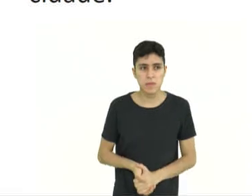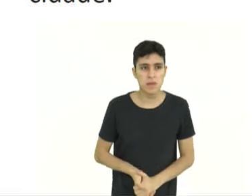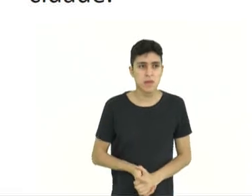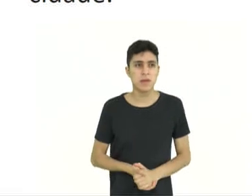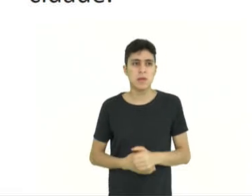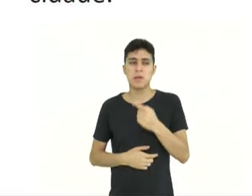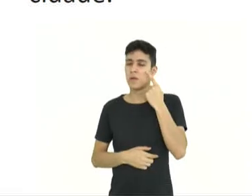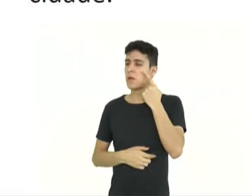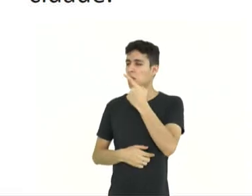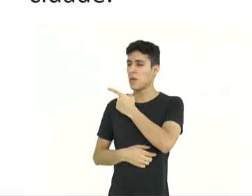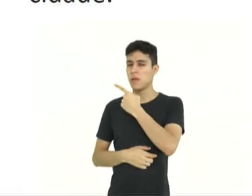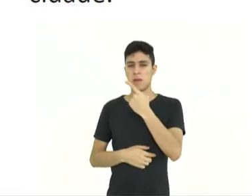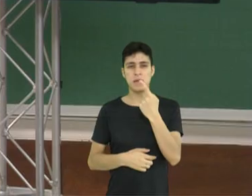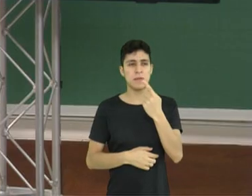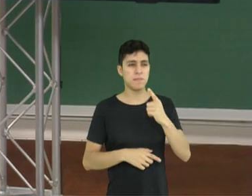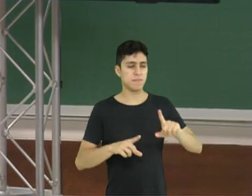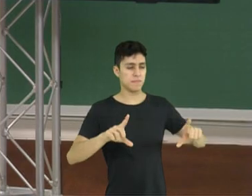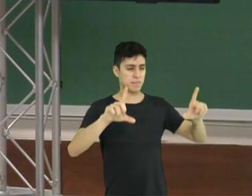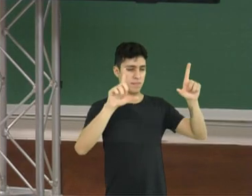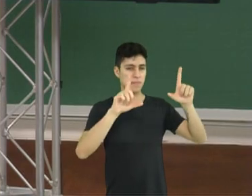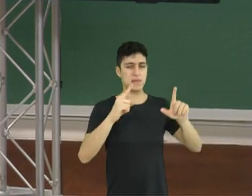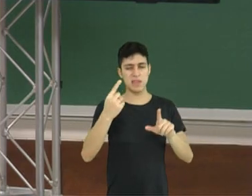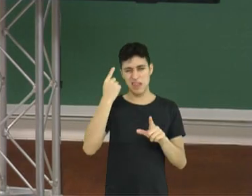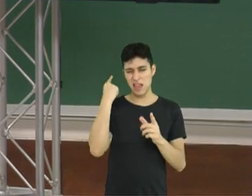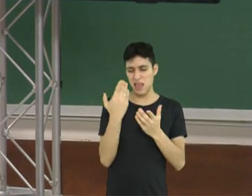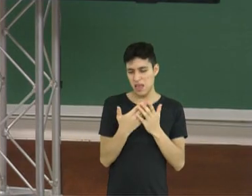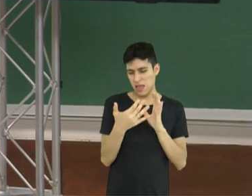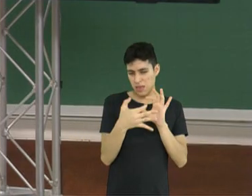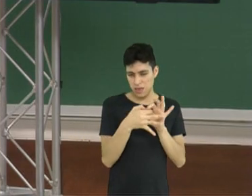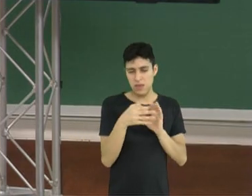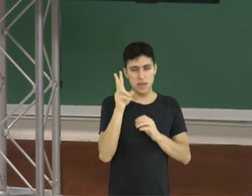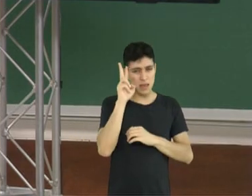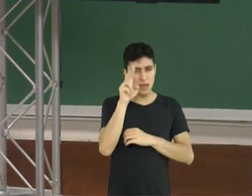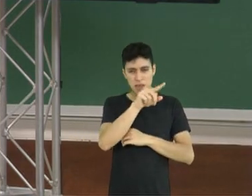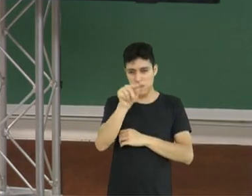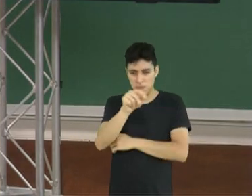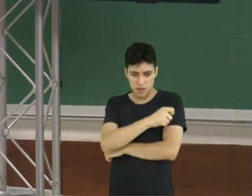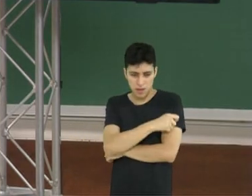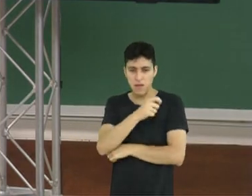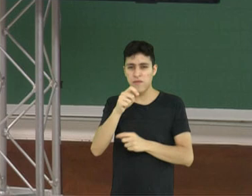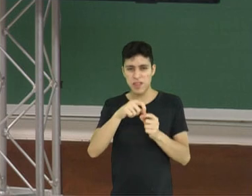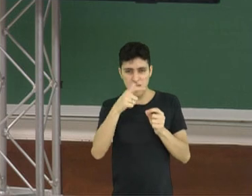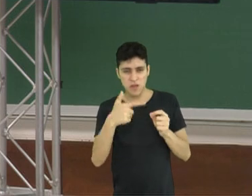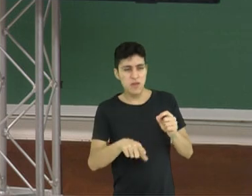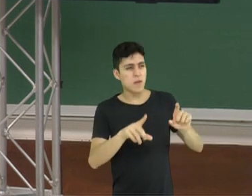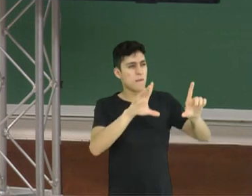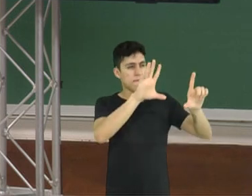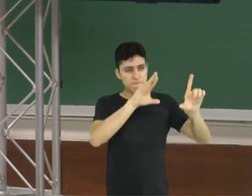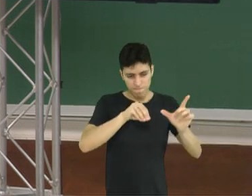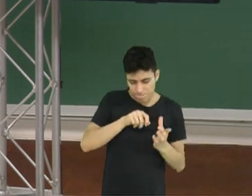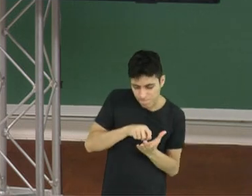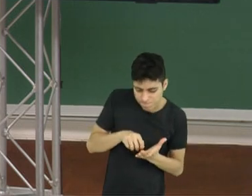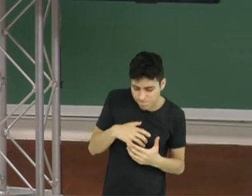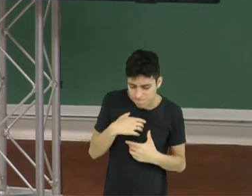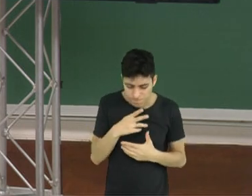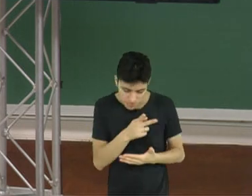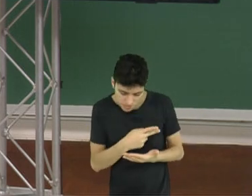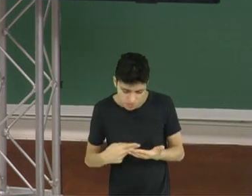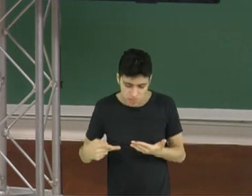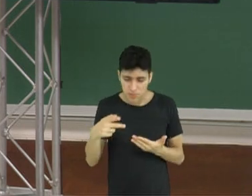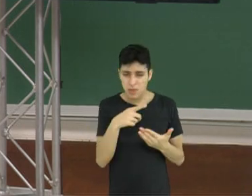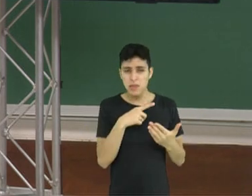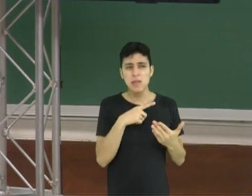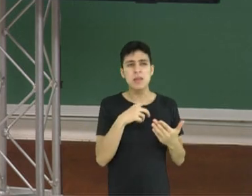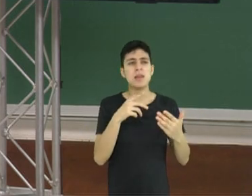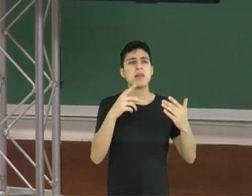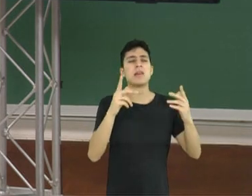mas papou Tu viu que muito que eu trouxe Na época na aula e os alunos fizeram nessa obra ele tem muitas Pontes